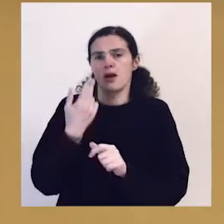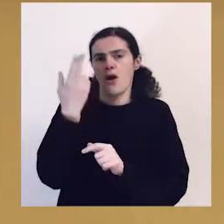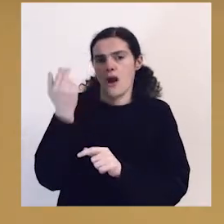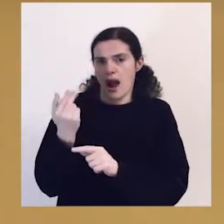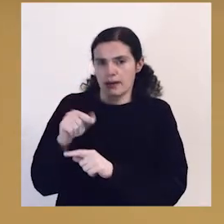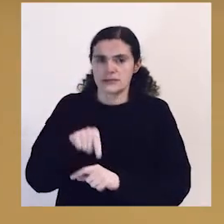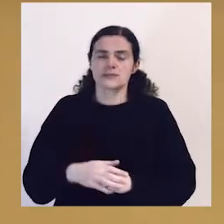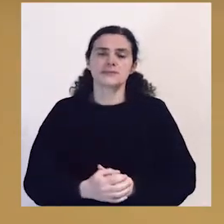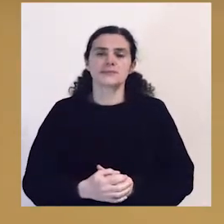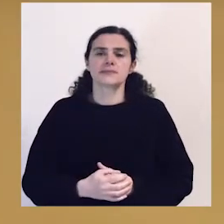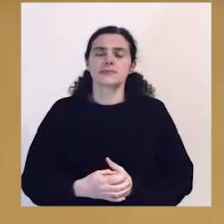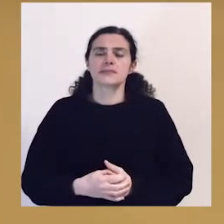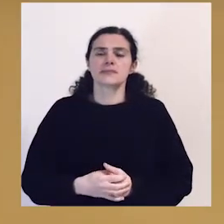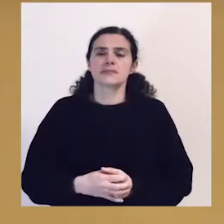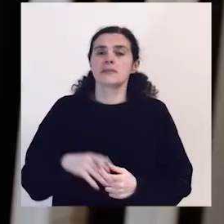das obras de arte.